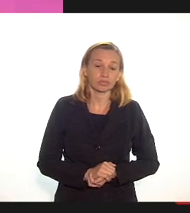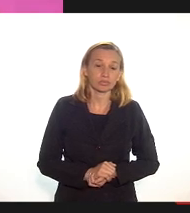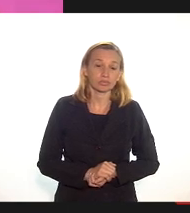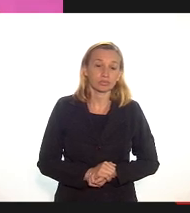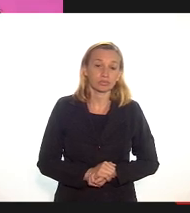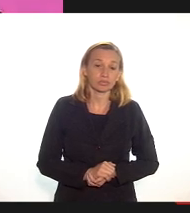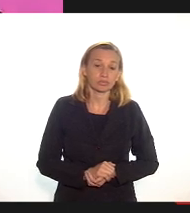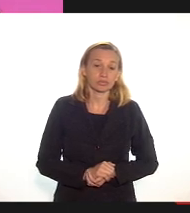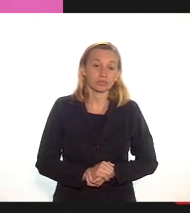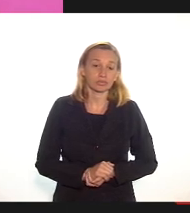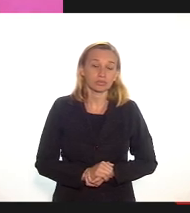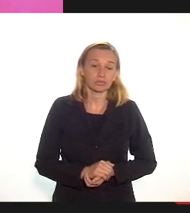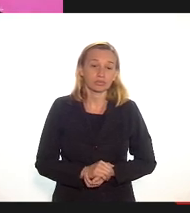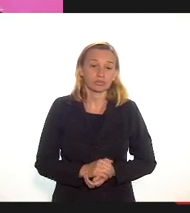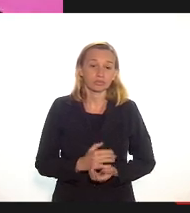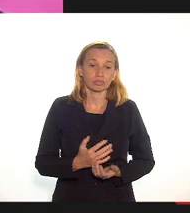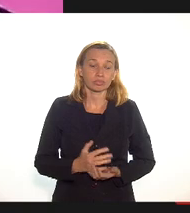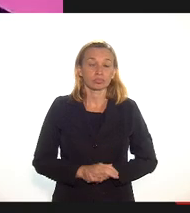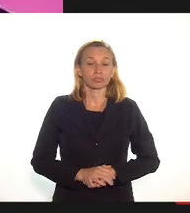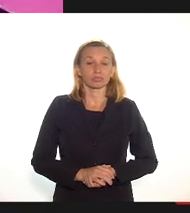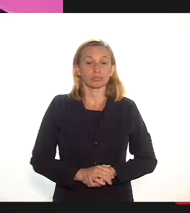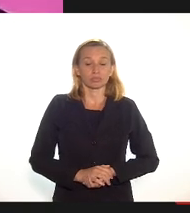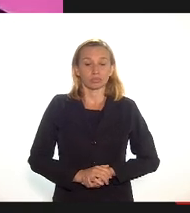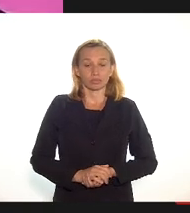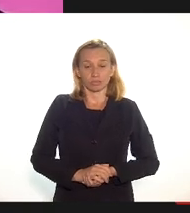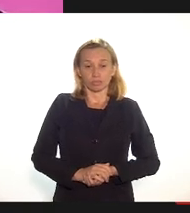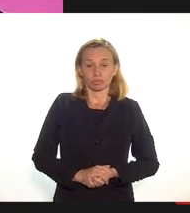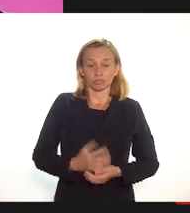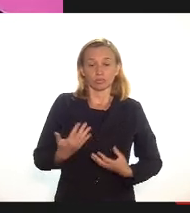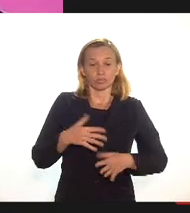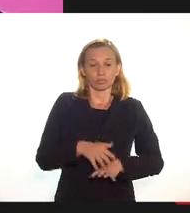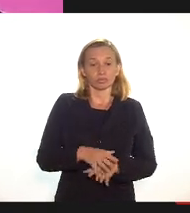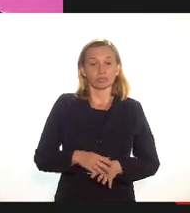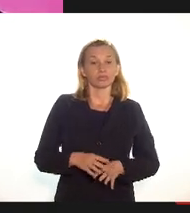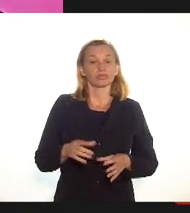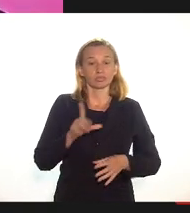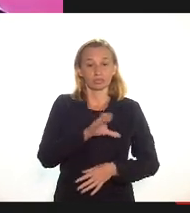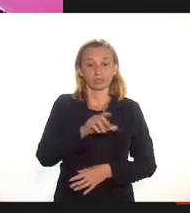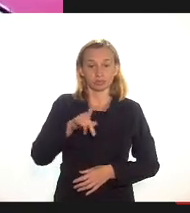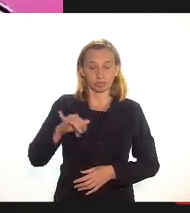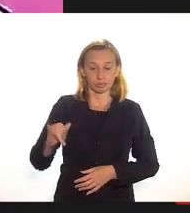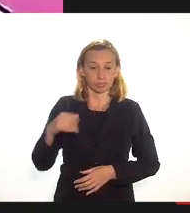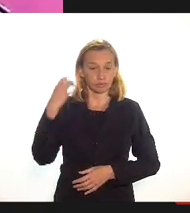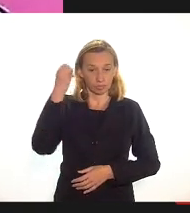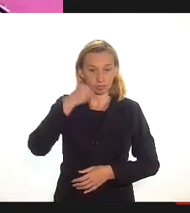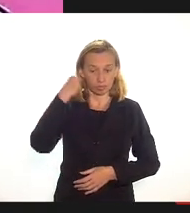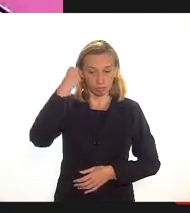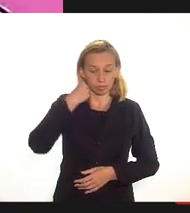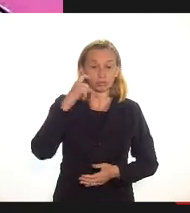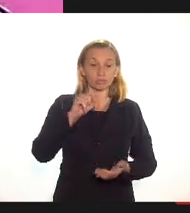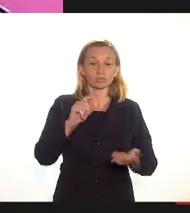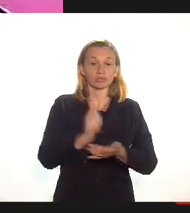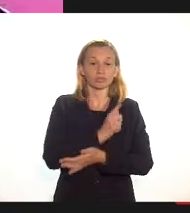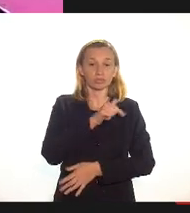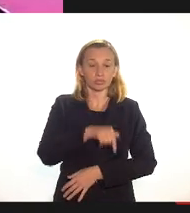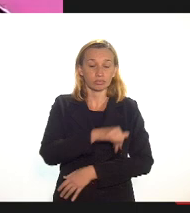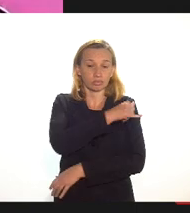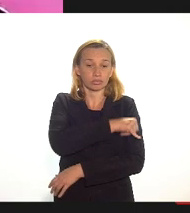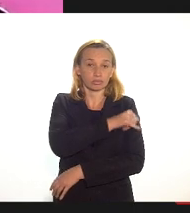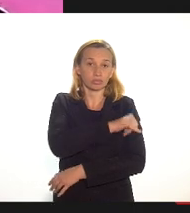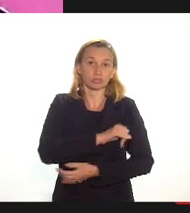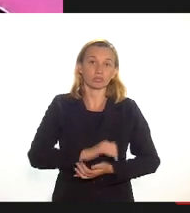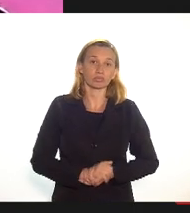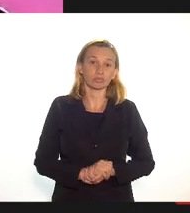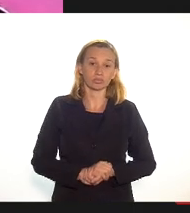solicitar na inclusão da CPI do Senado, né, o que aconteceu aqui no Rio de